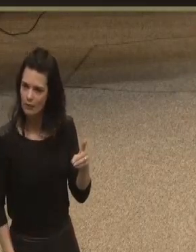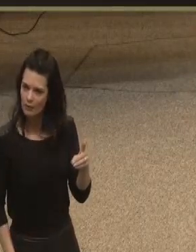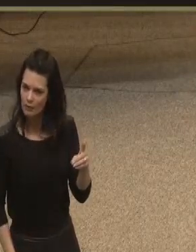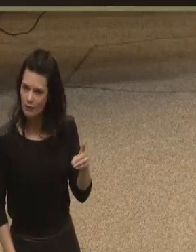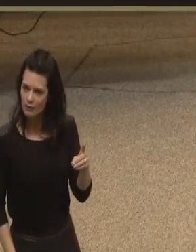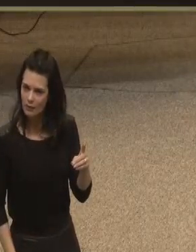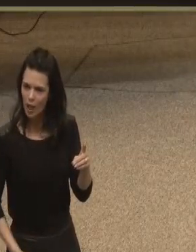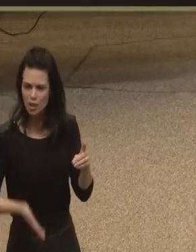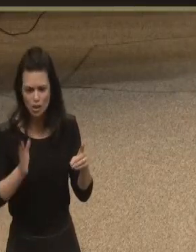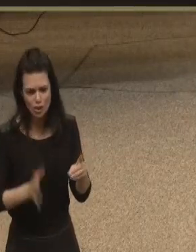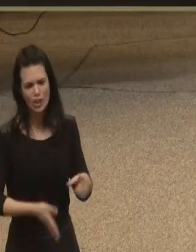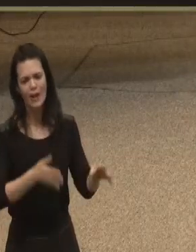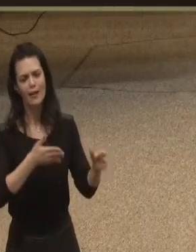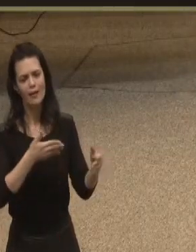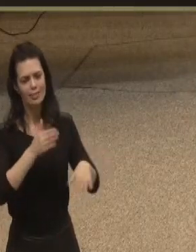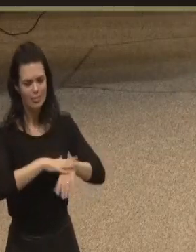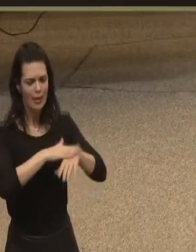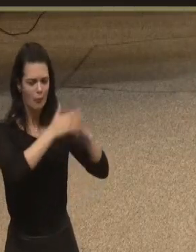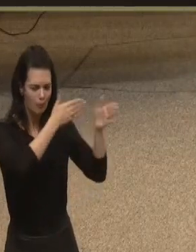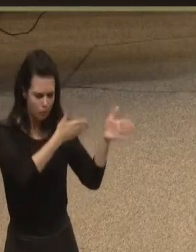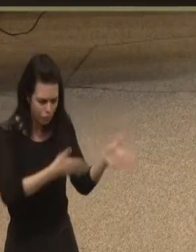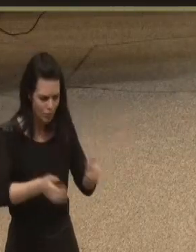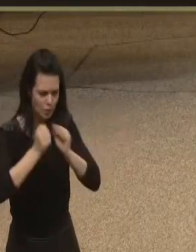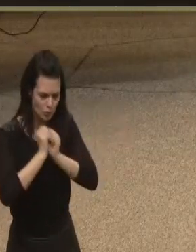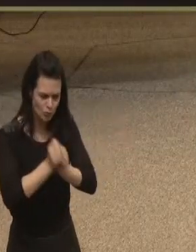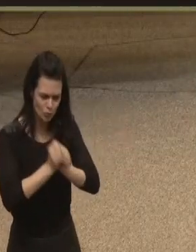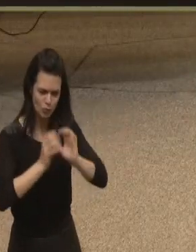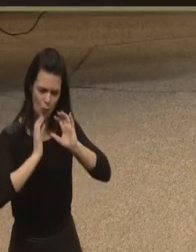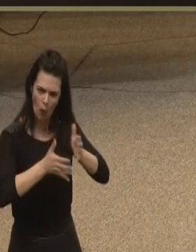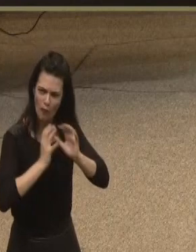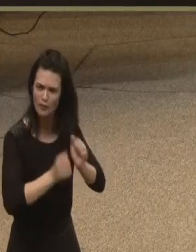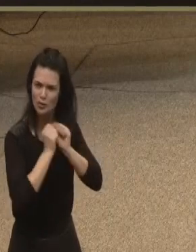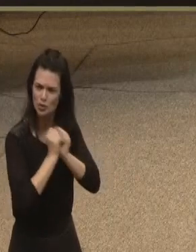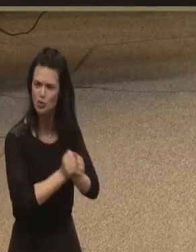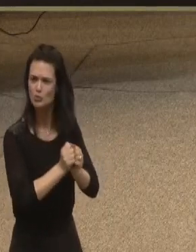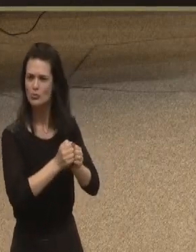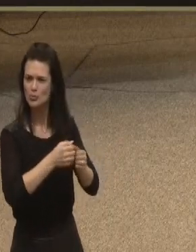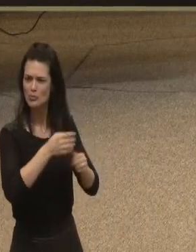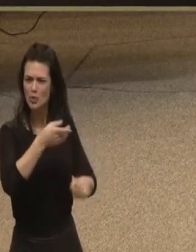depois de ter feito tanto por eles e na presença deles,